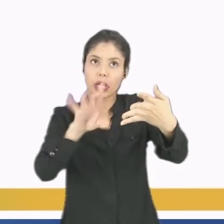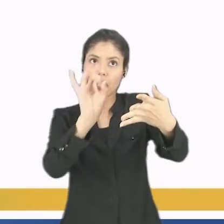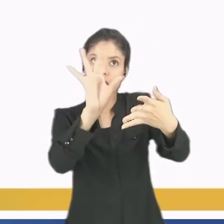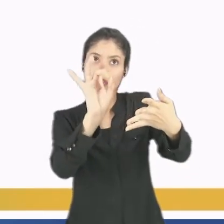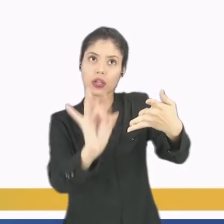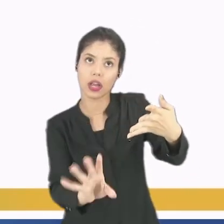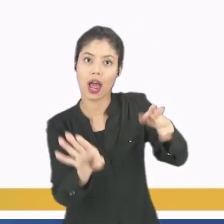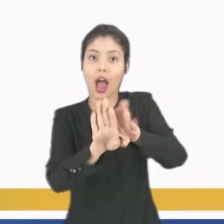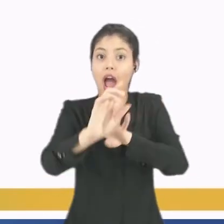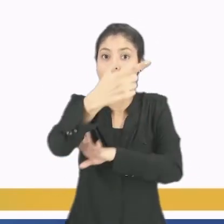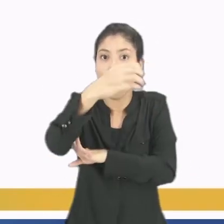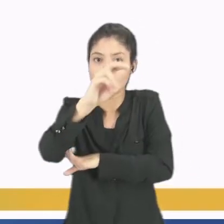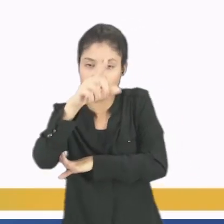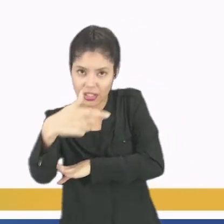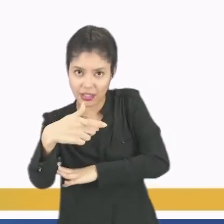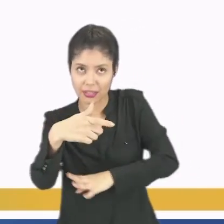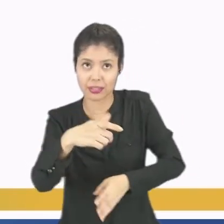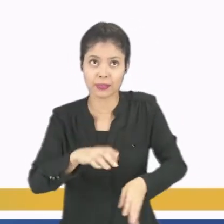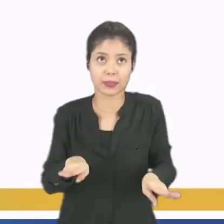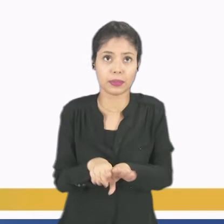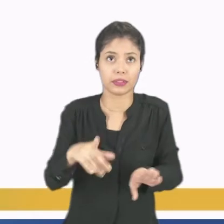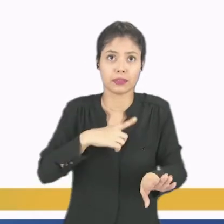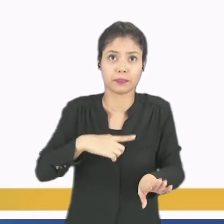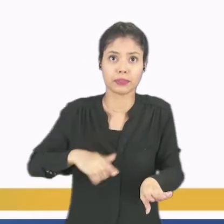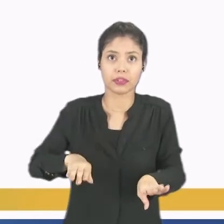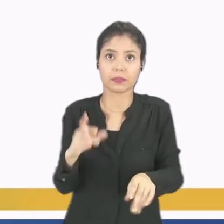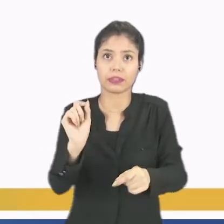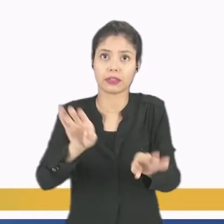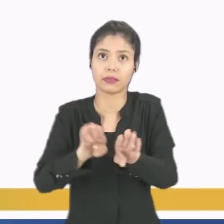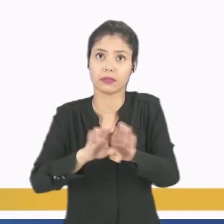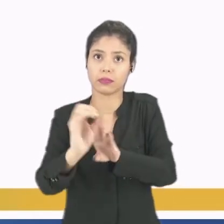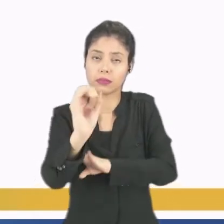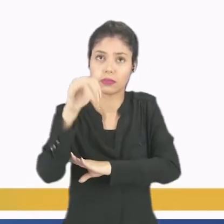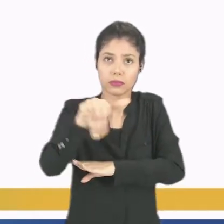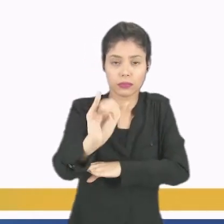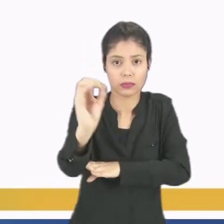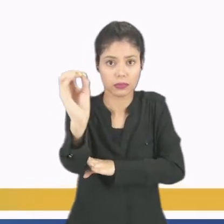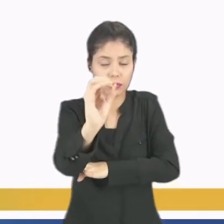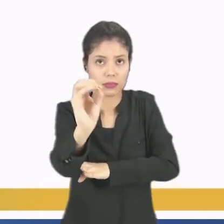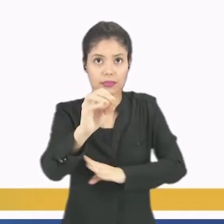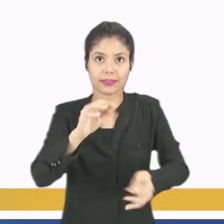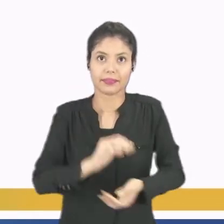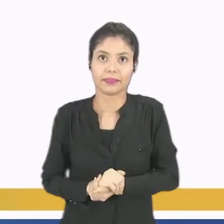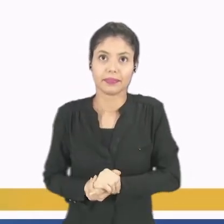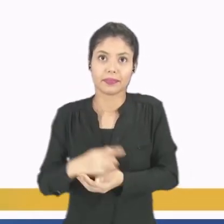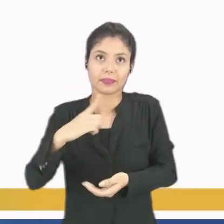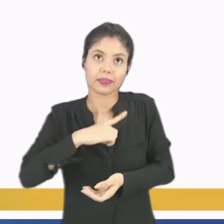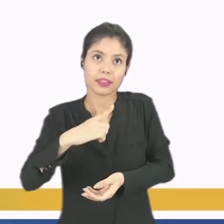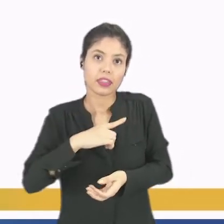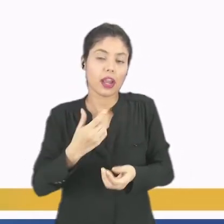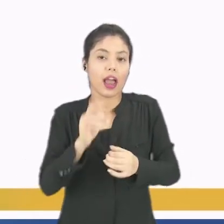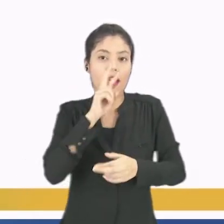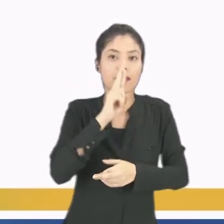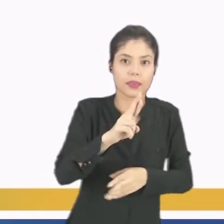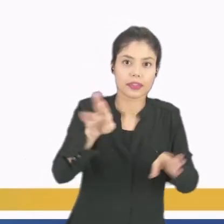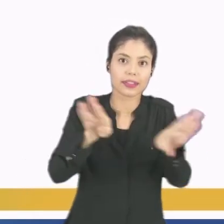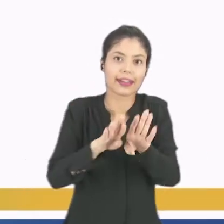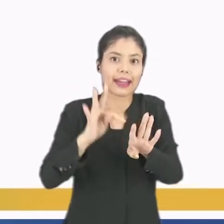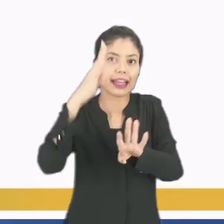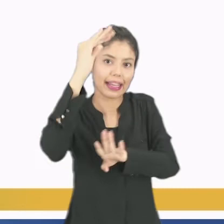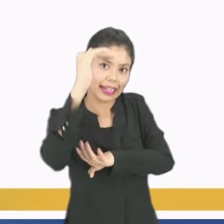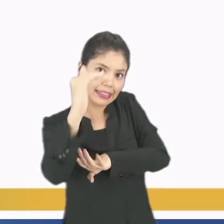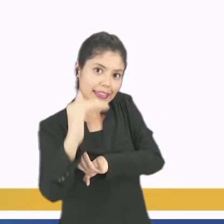ele pertence ao eixo OX. Então, nesse caso aqui, o y tem que ser zero para que possa corresponder de acordo